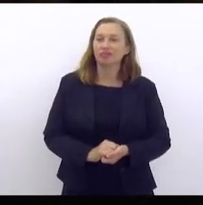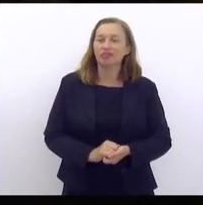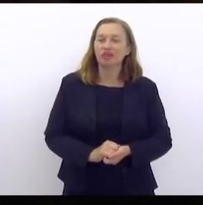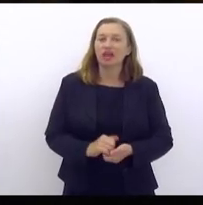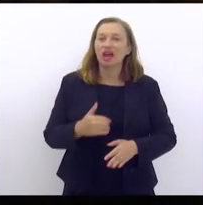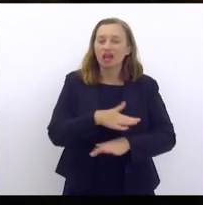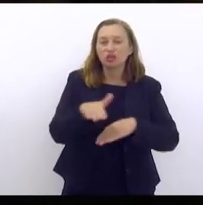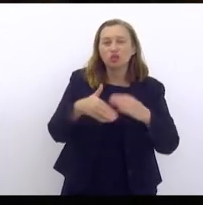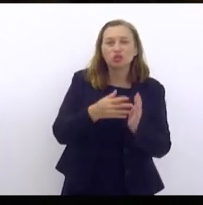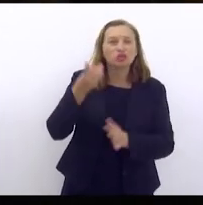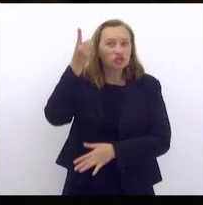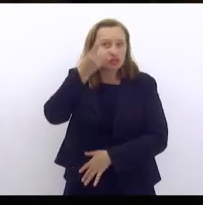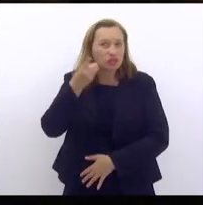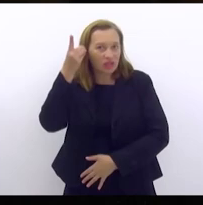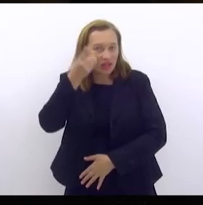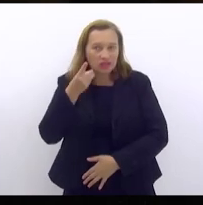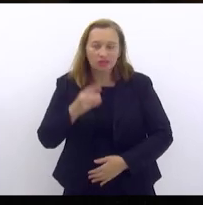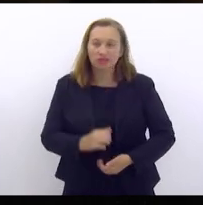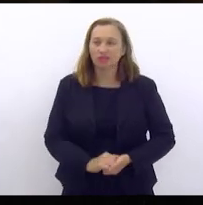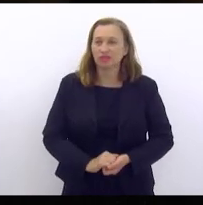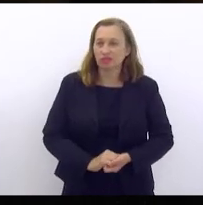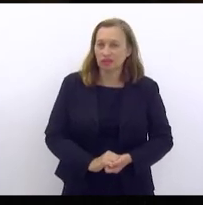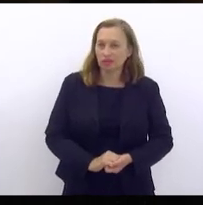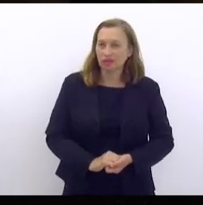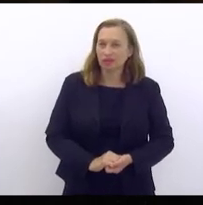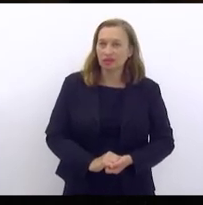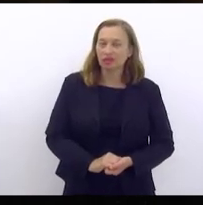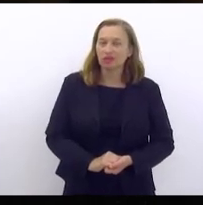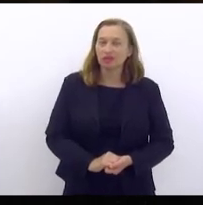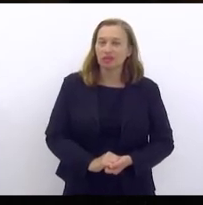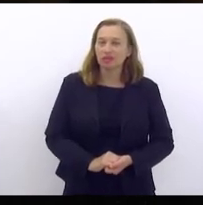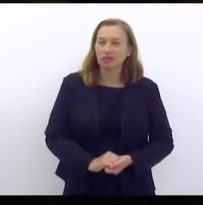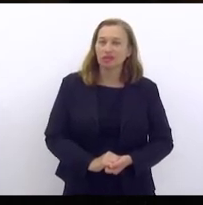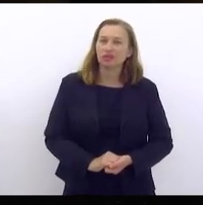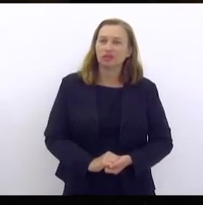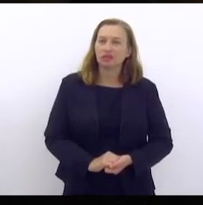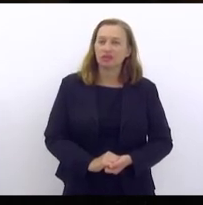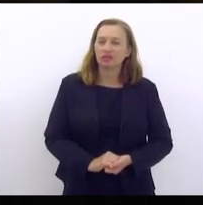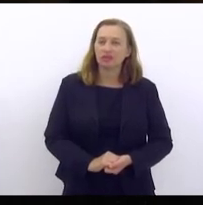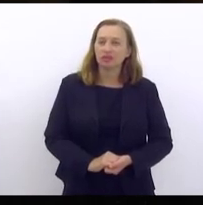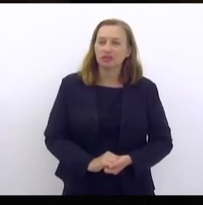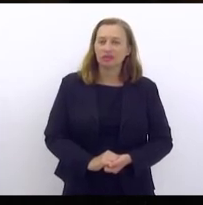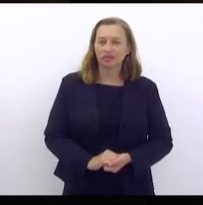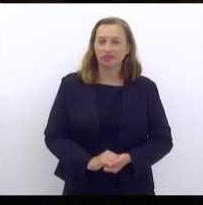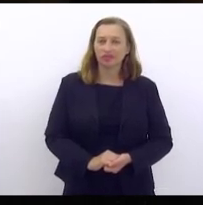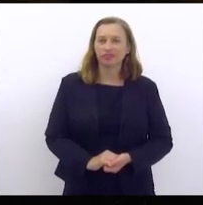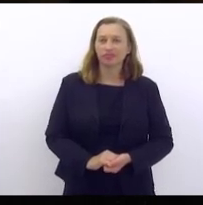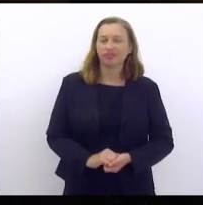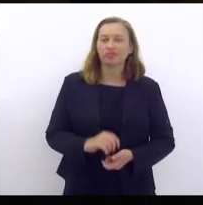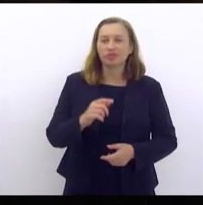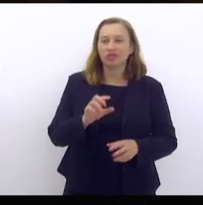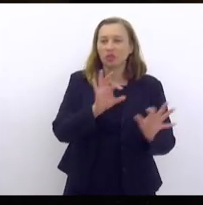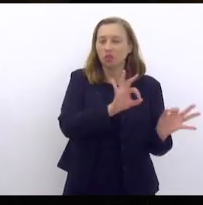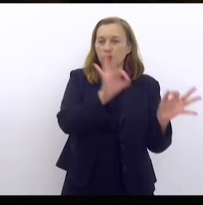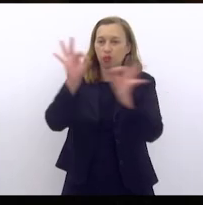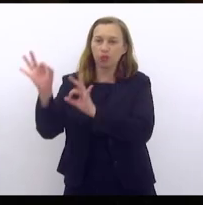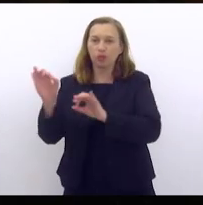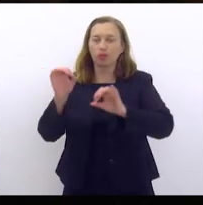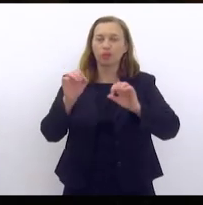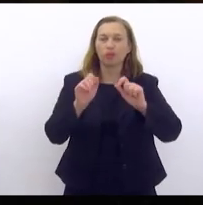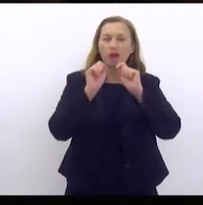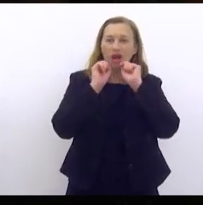Senhoras e senhores deputados que nos assistem pela TV Alerja,